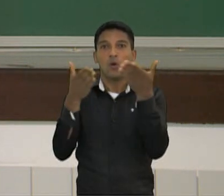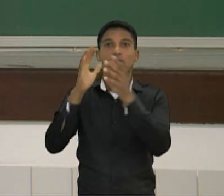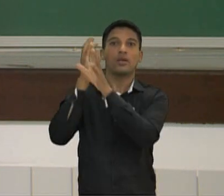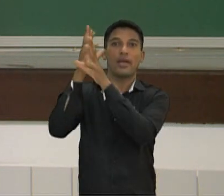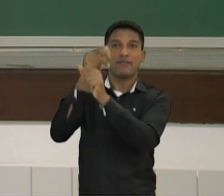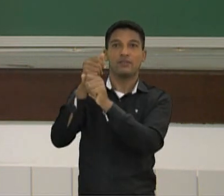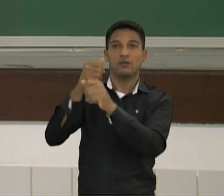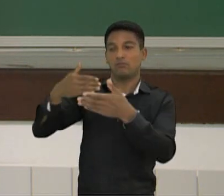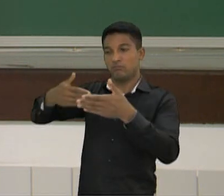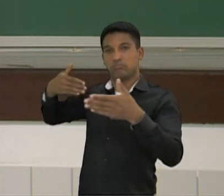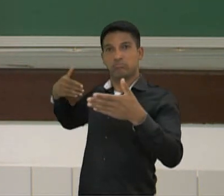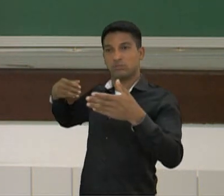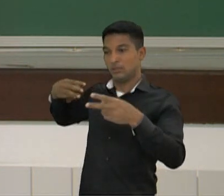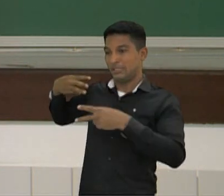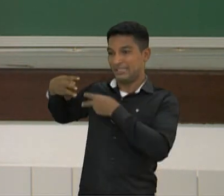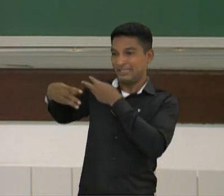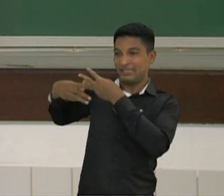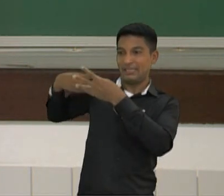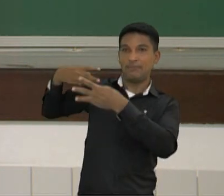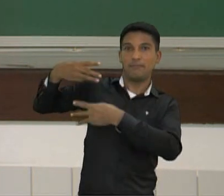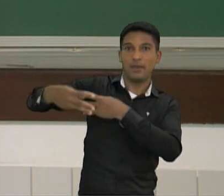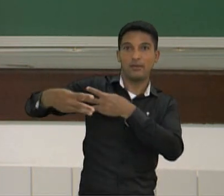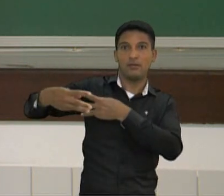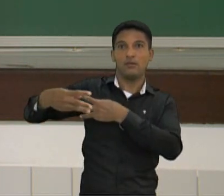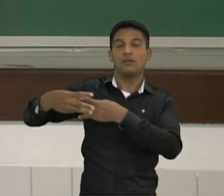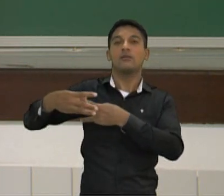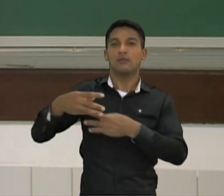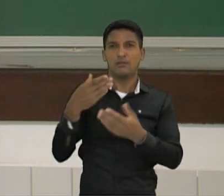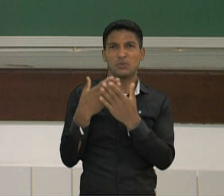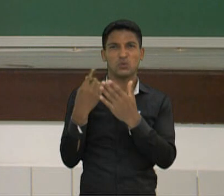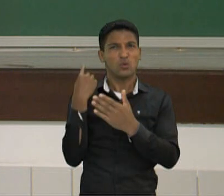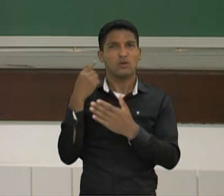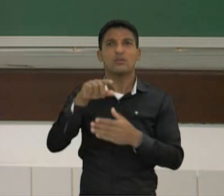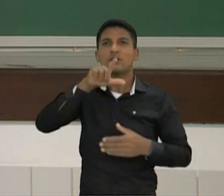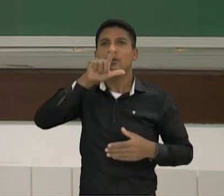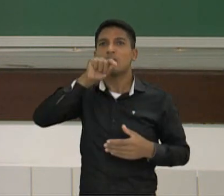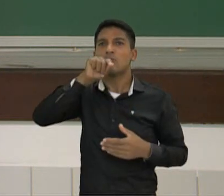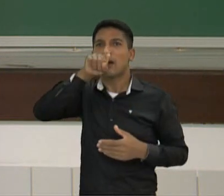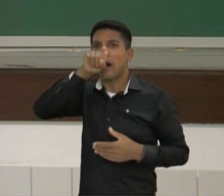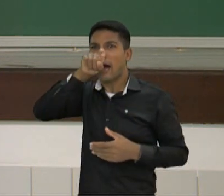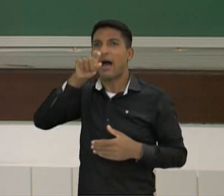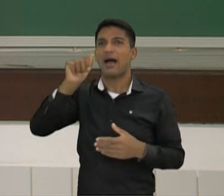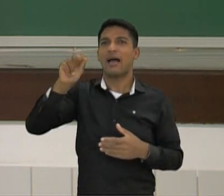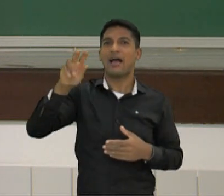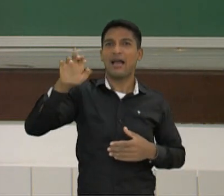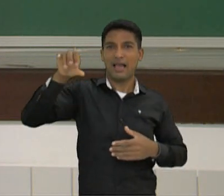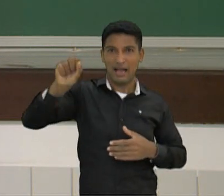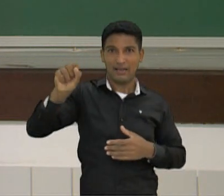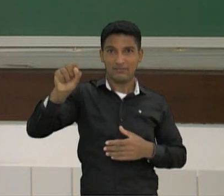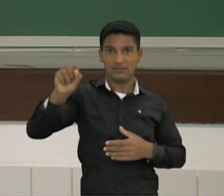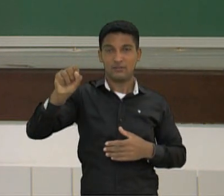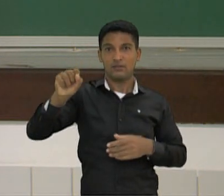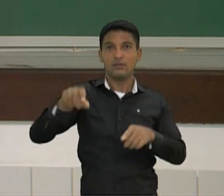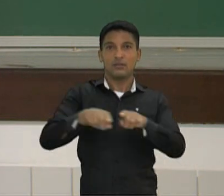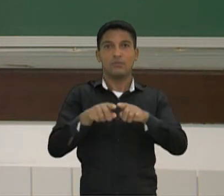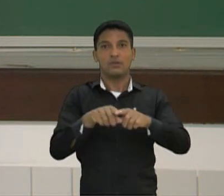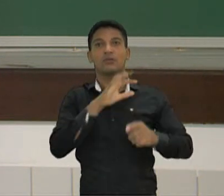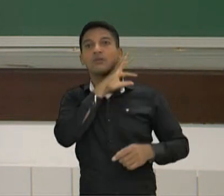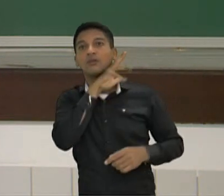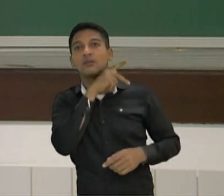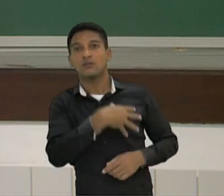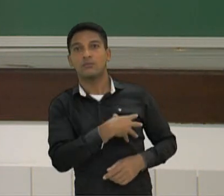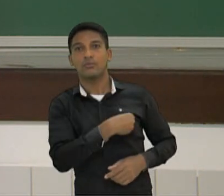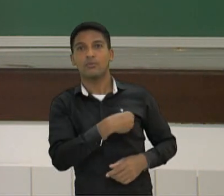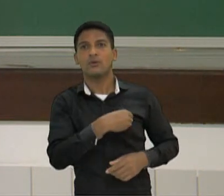durante o trimestre, que foi aves e mamíferos, tá? Então, a primeira coisa que a gente vai falar é sobre endotermia, tá?